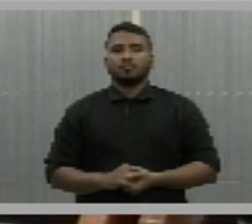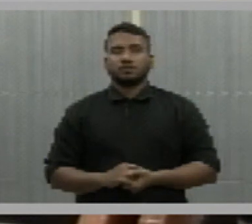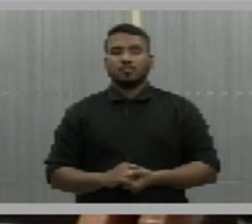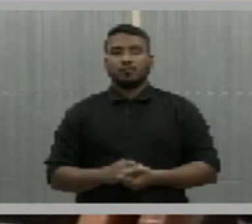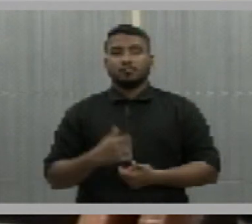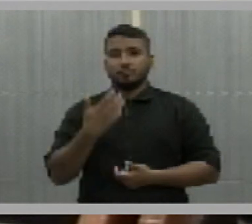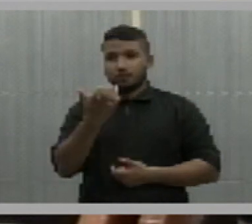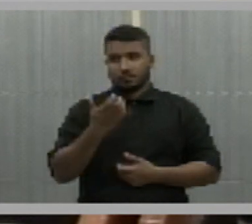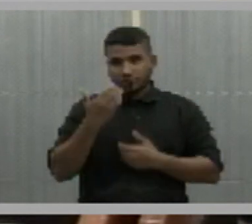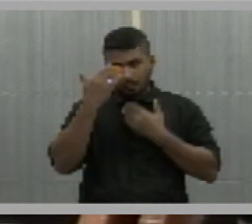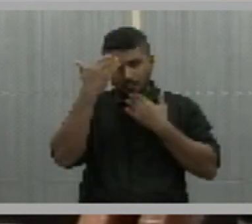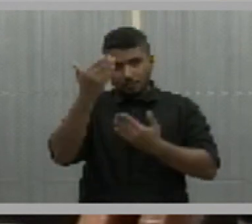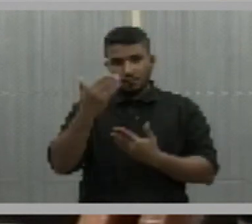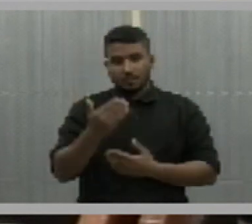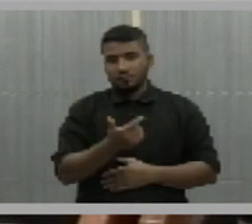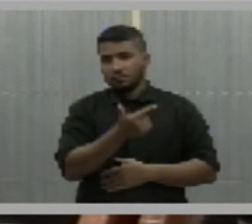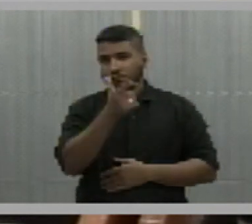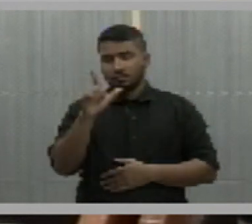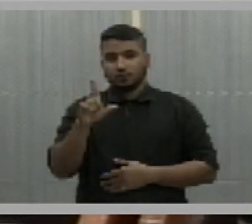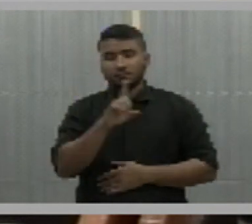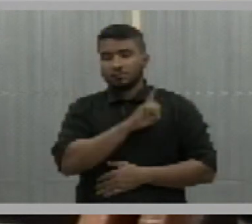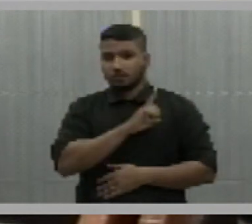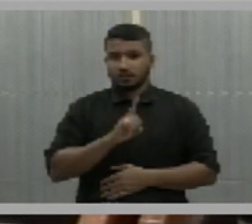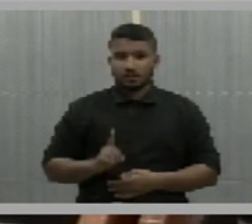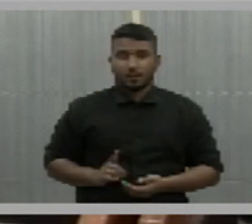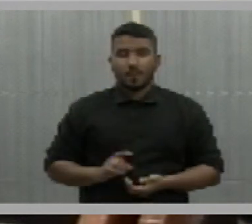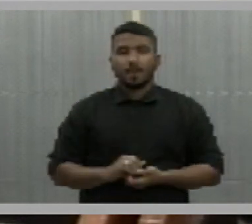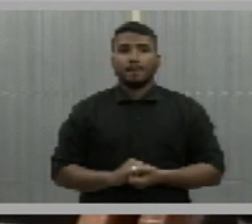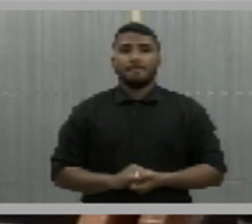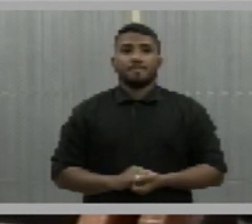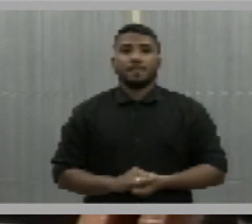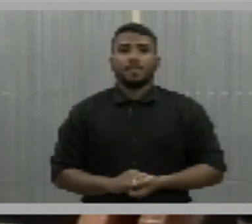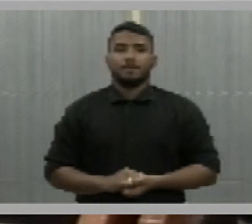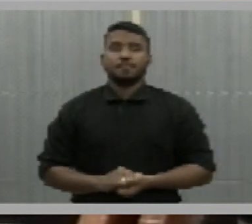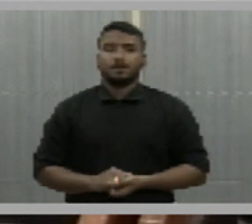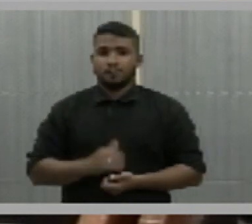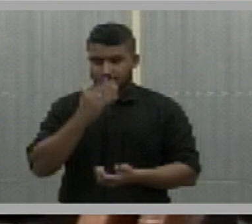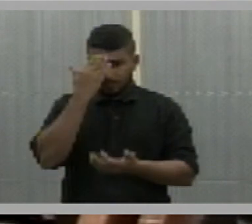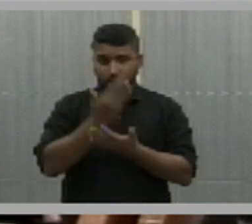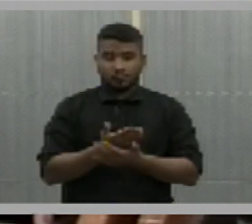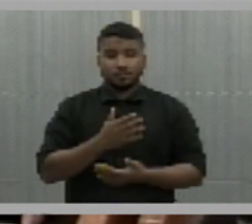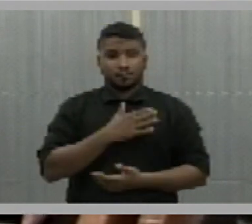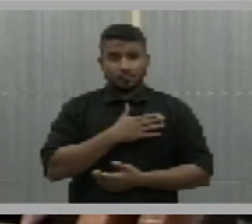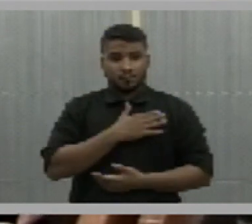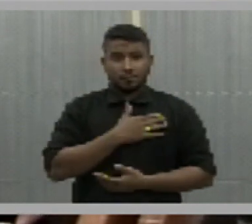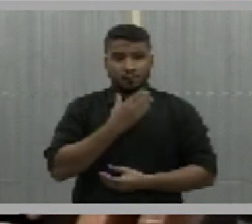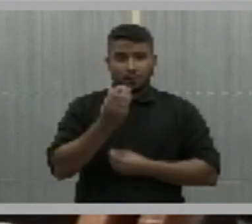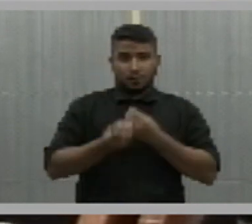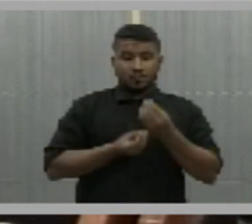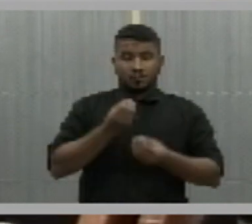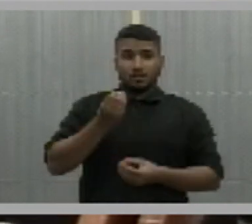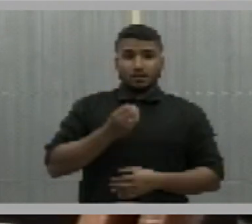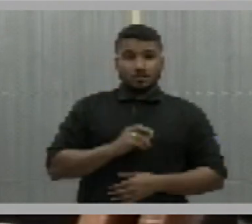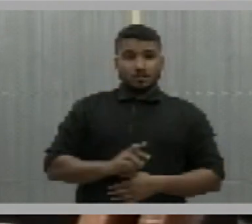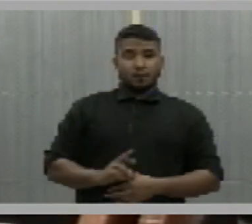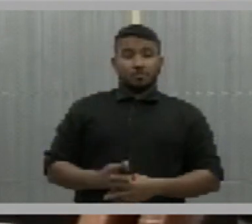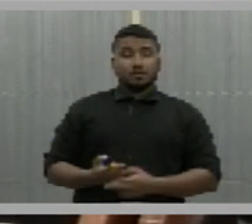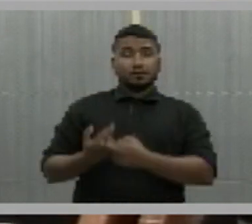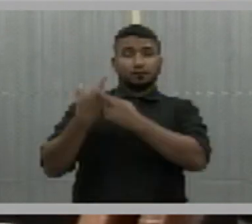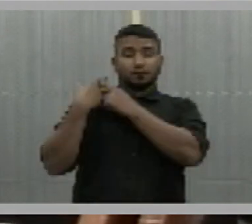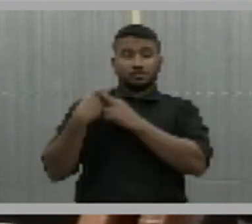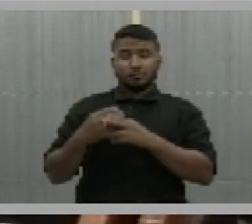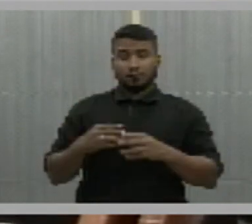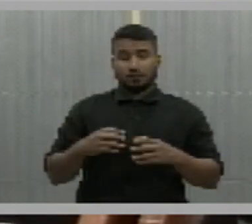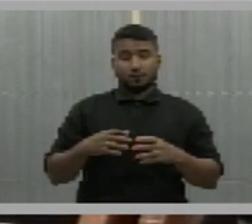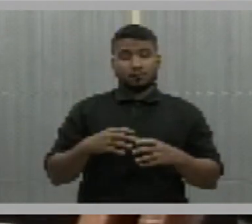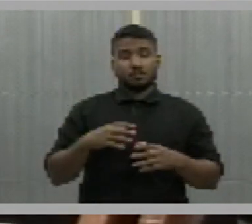agradecer aos demais pares que a mim me confiaram fazer parte como titular da Comissão de Constituição